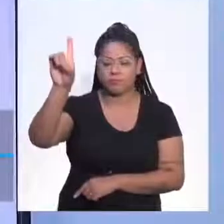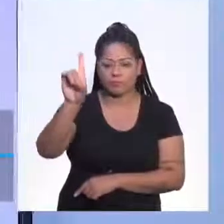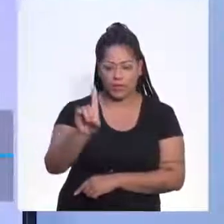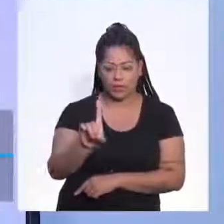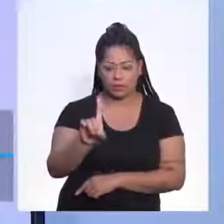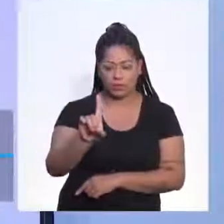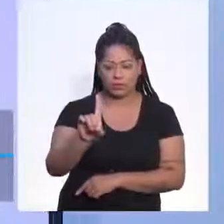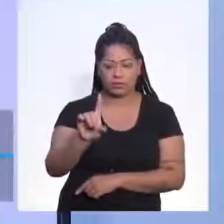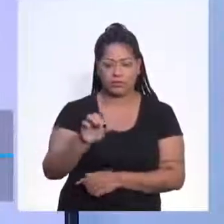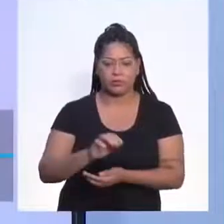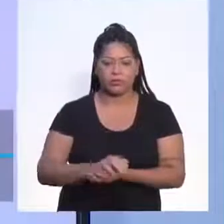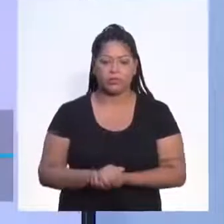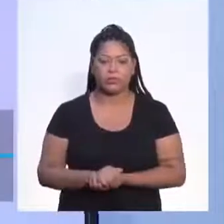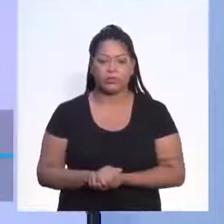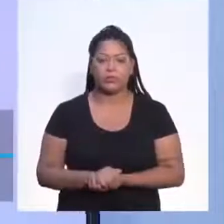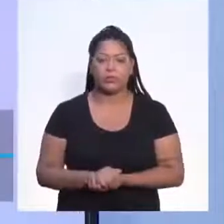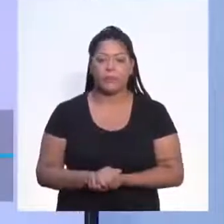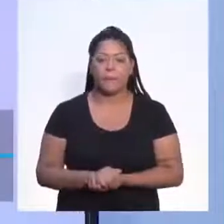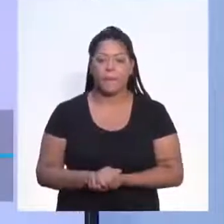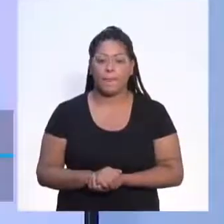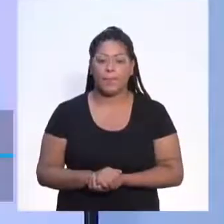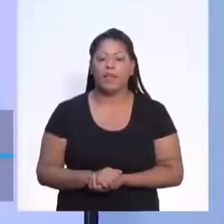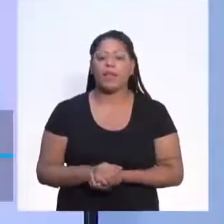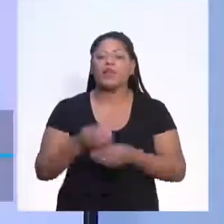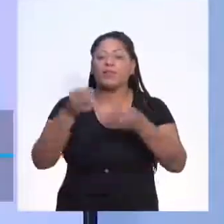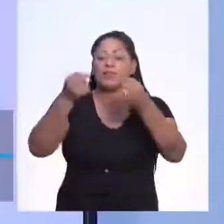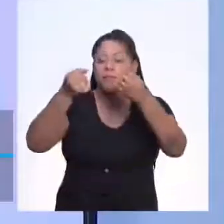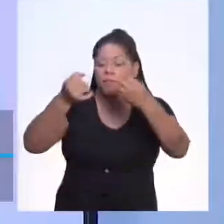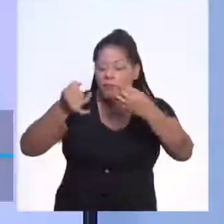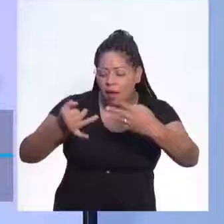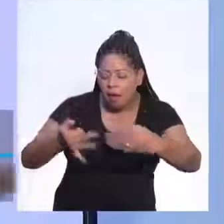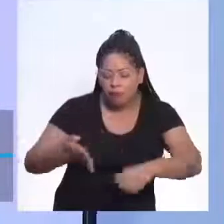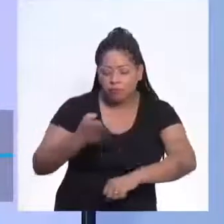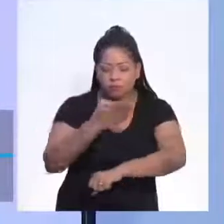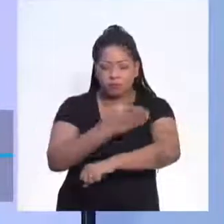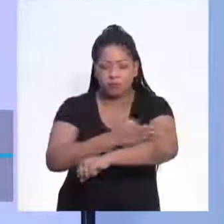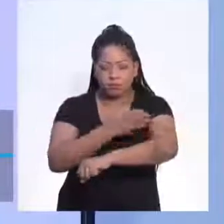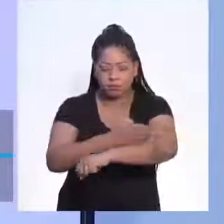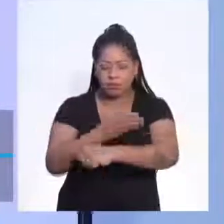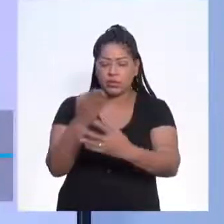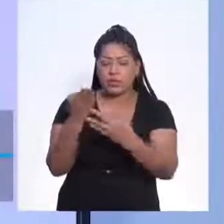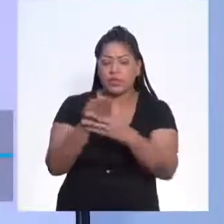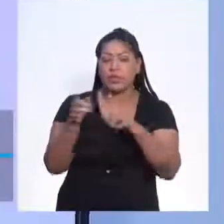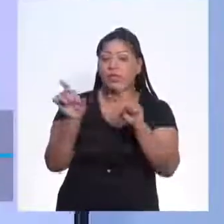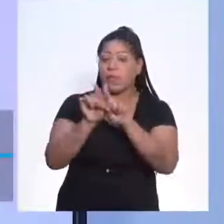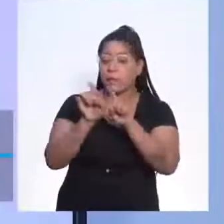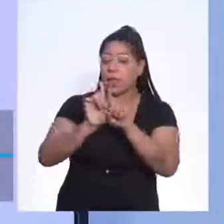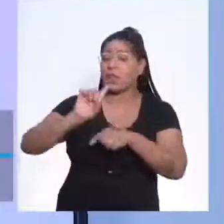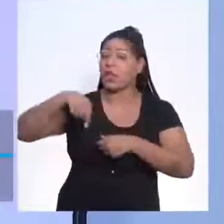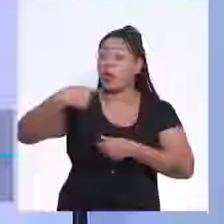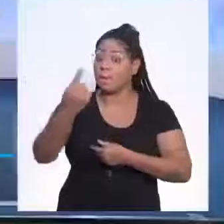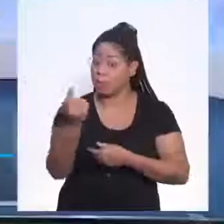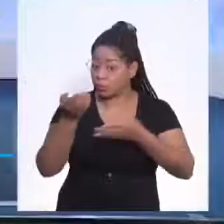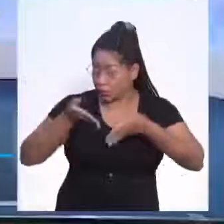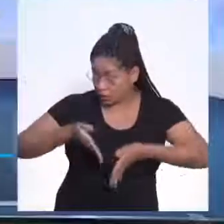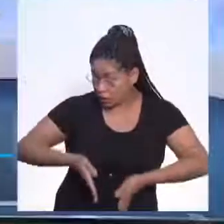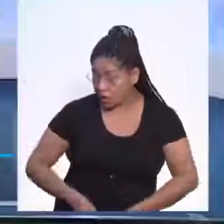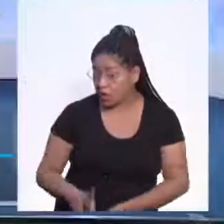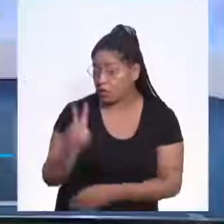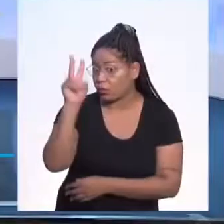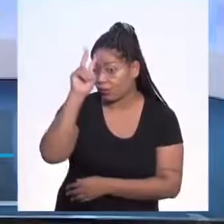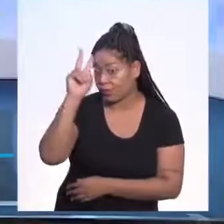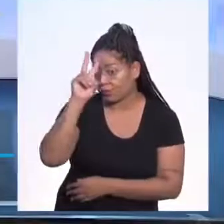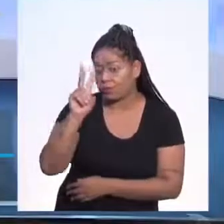aí durante as explicações sobre a Idade Média, depois teremos o Renascimento, Isso, né? estudo de história, né? Sempre esses